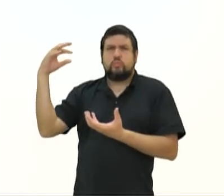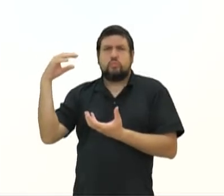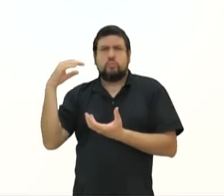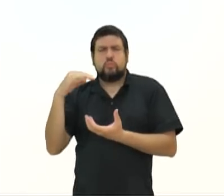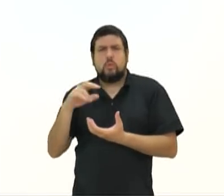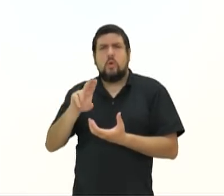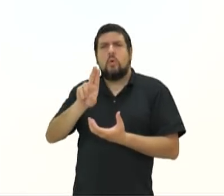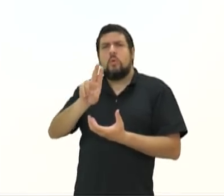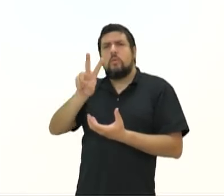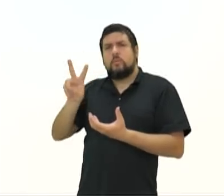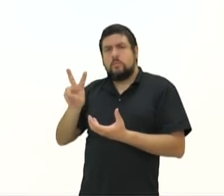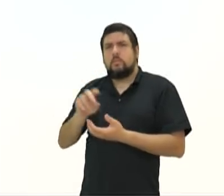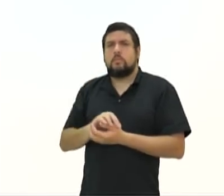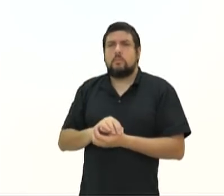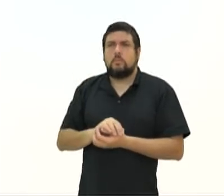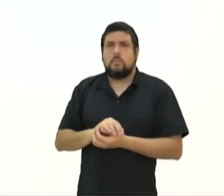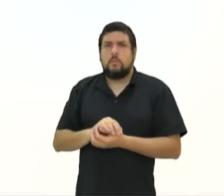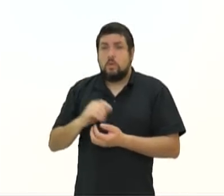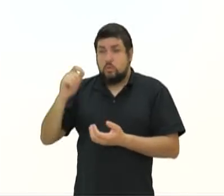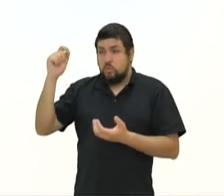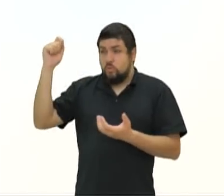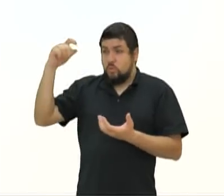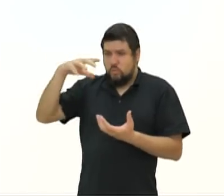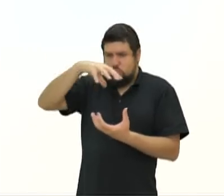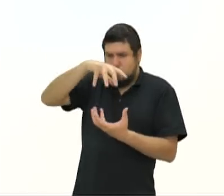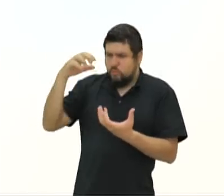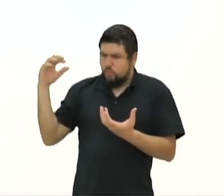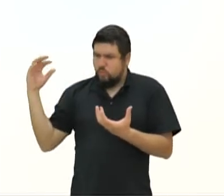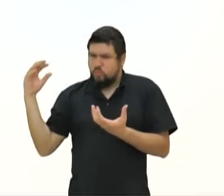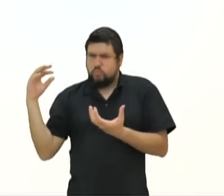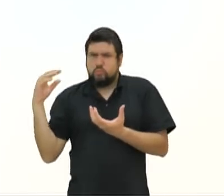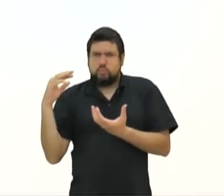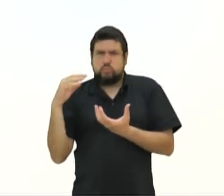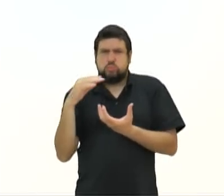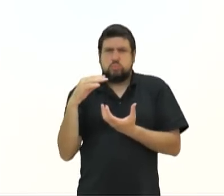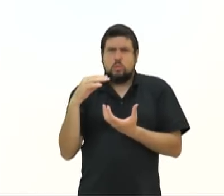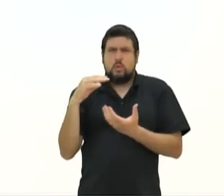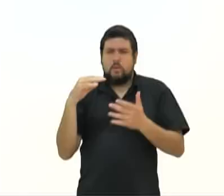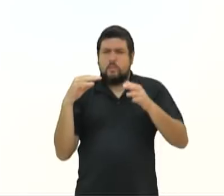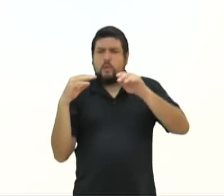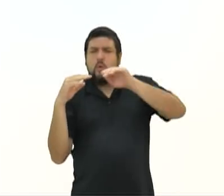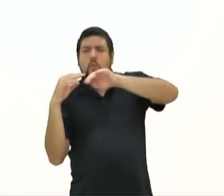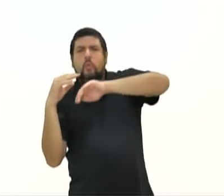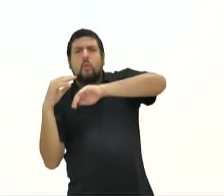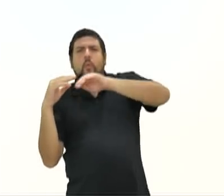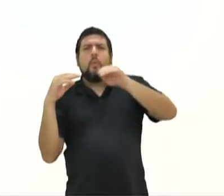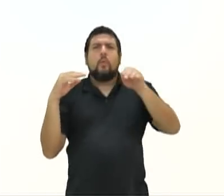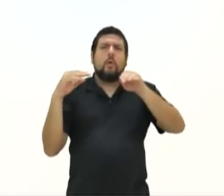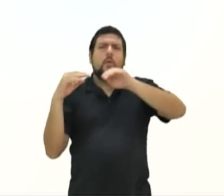ultravioletas atingiam o planeta com alta frequência devido à ausência do quê? Letra A, gás